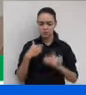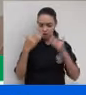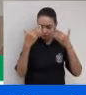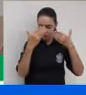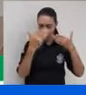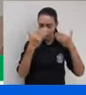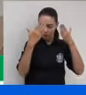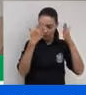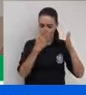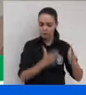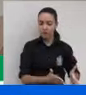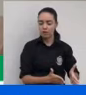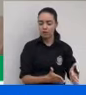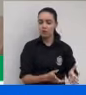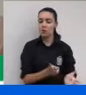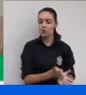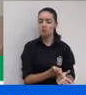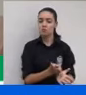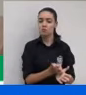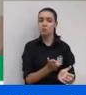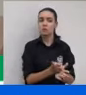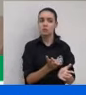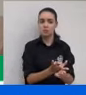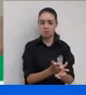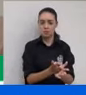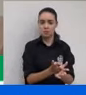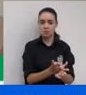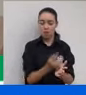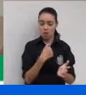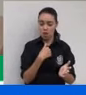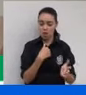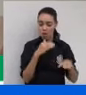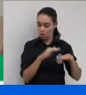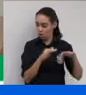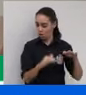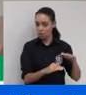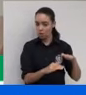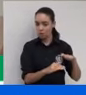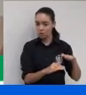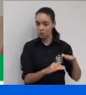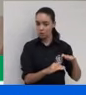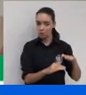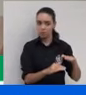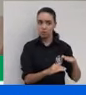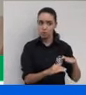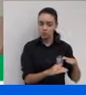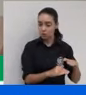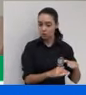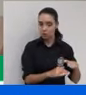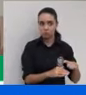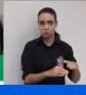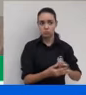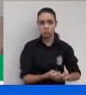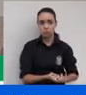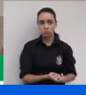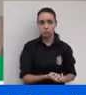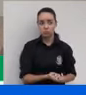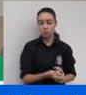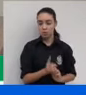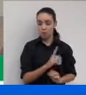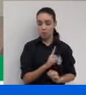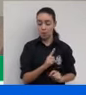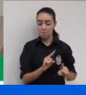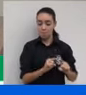diferente é diferente de ser capacho de limpar botas de lamber botas de calçar meia não sou